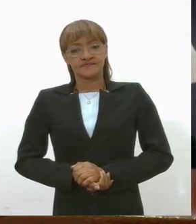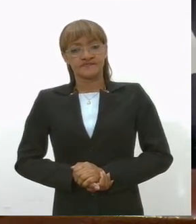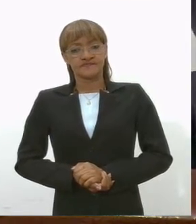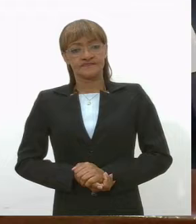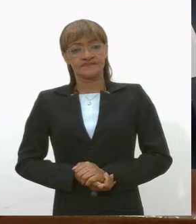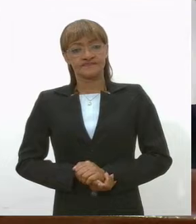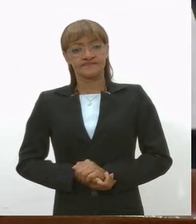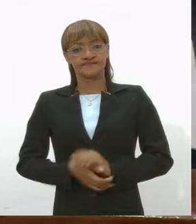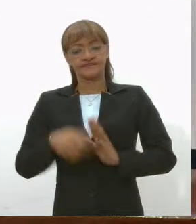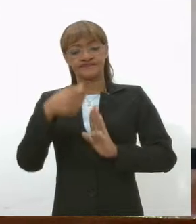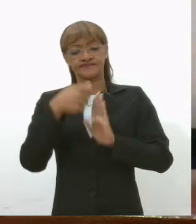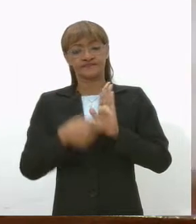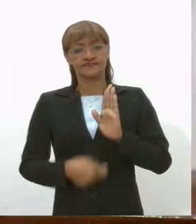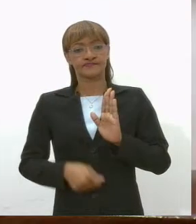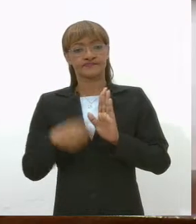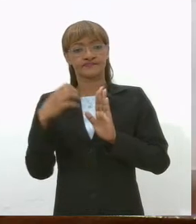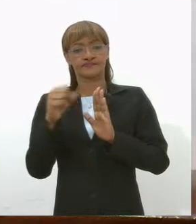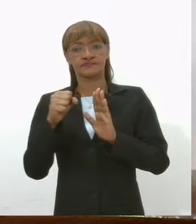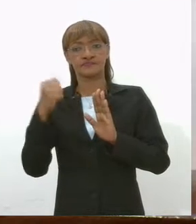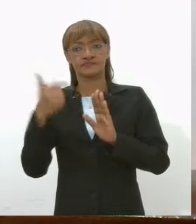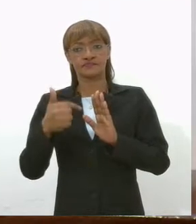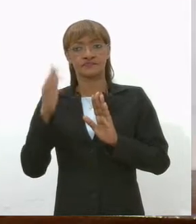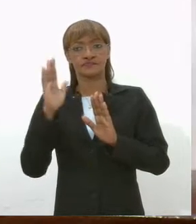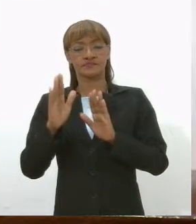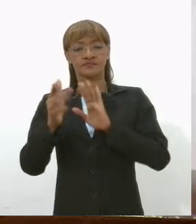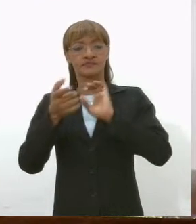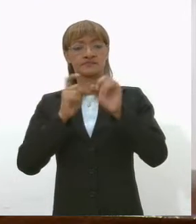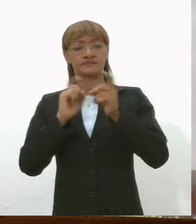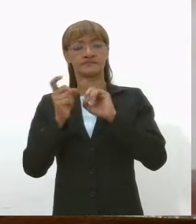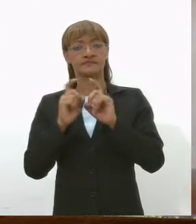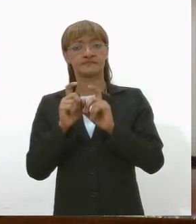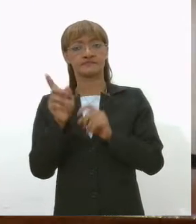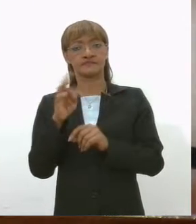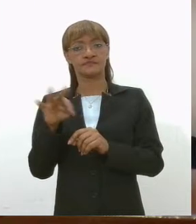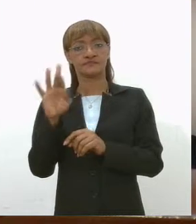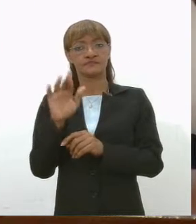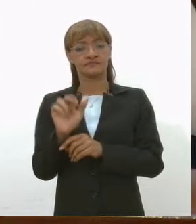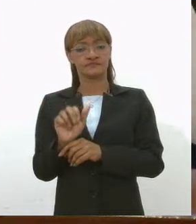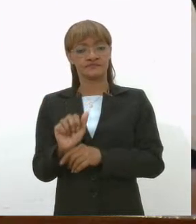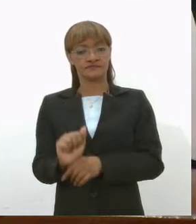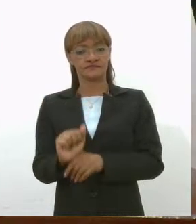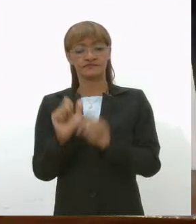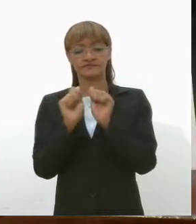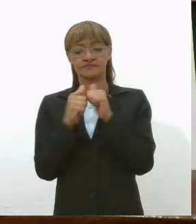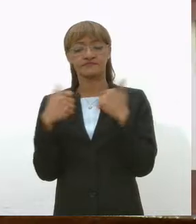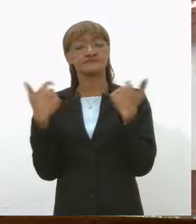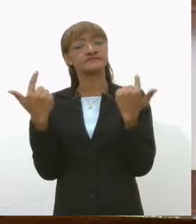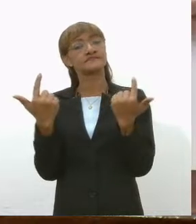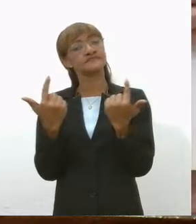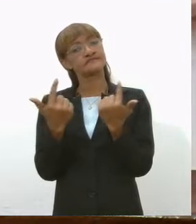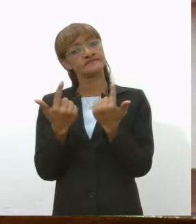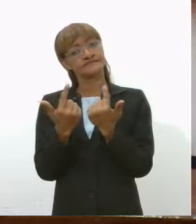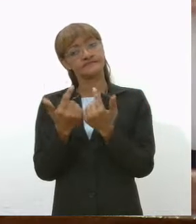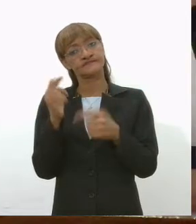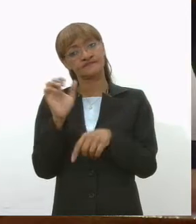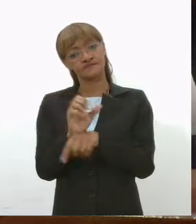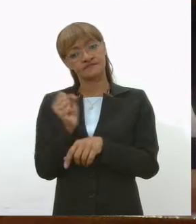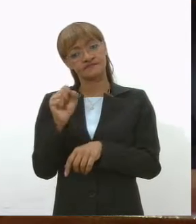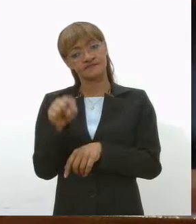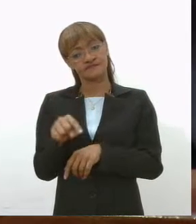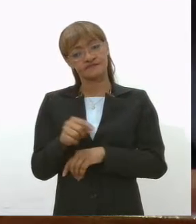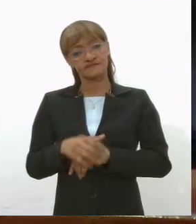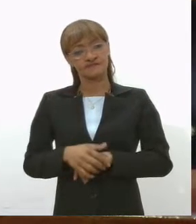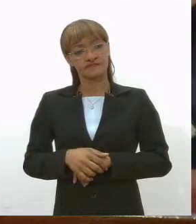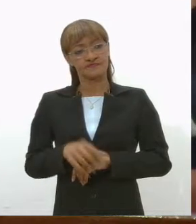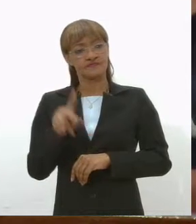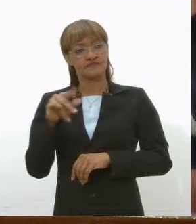Ata da 82ª Sessão Extraordinária da Assembleia Legislativa do Estado de Sergipe, realizado no